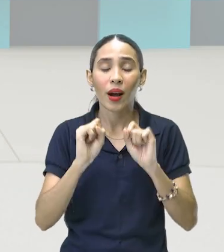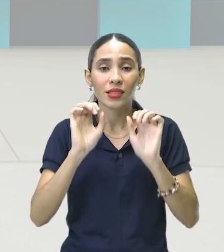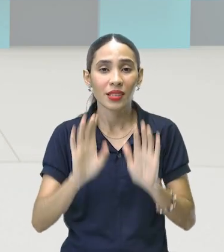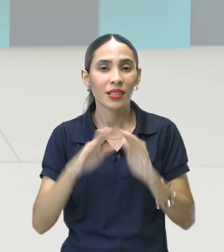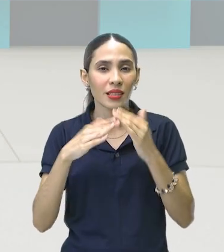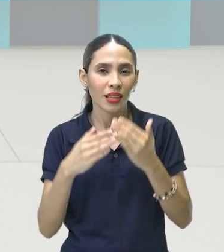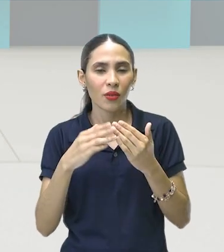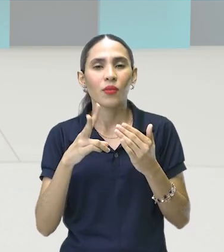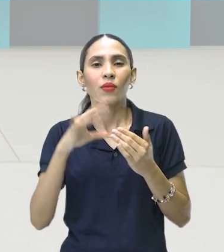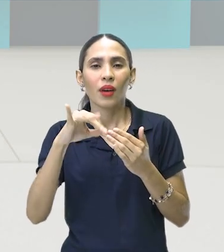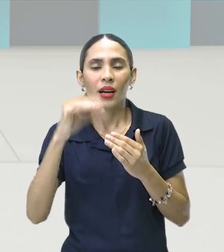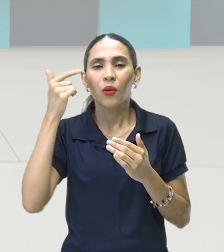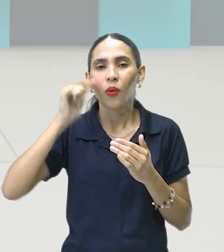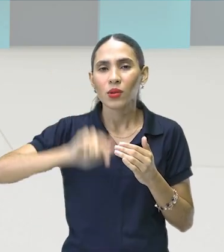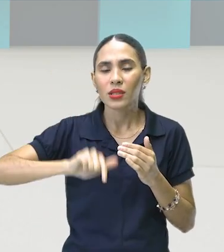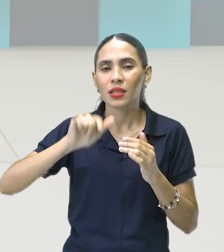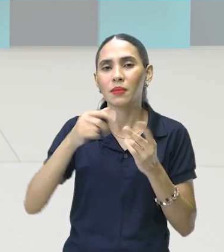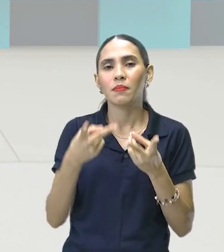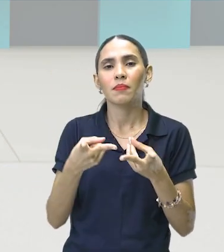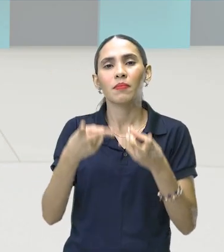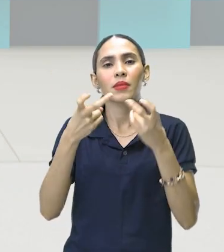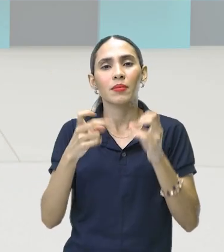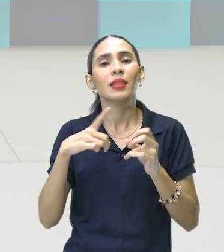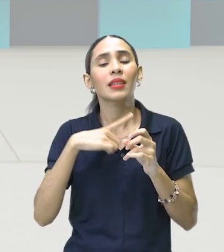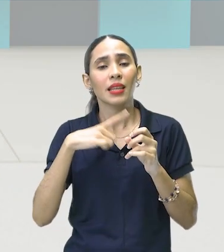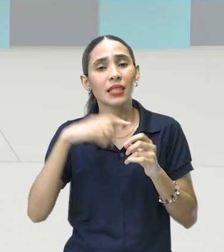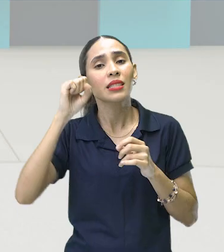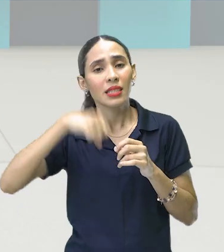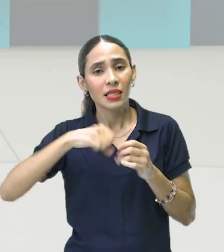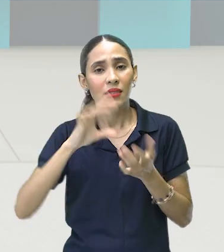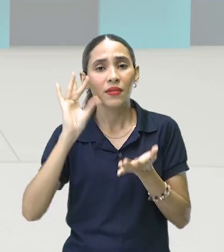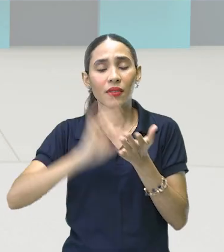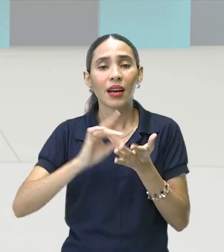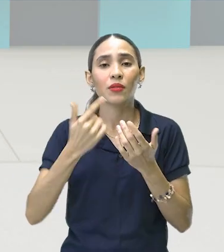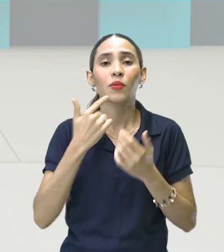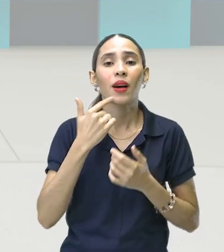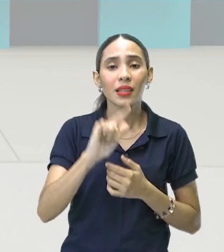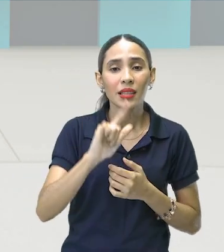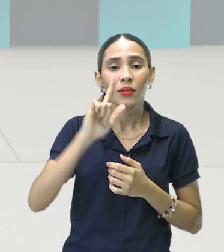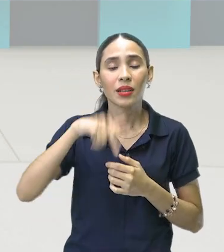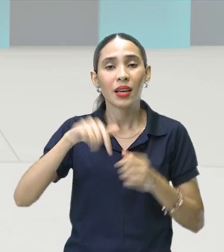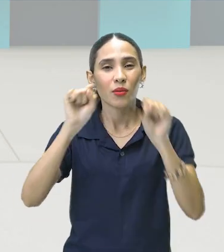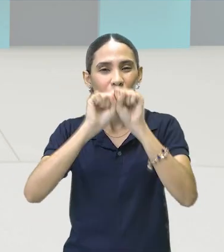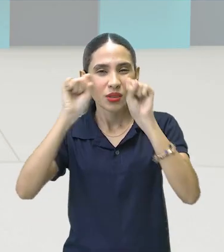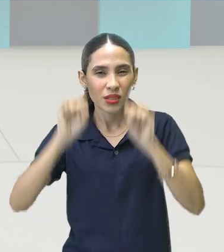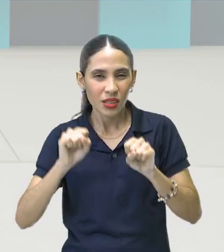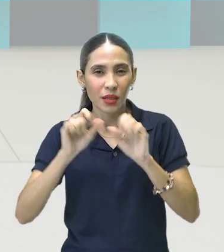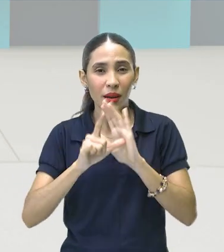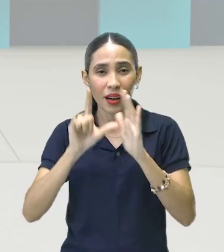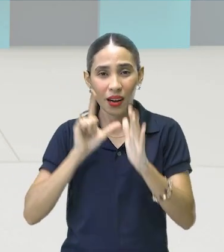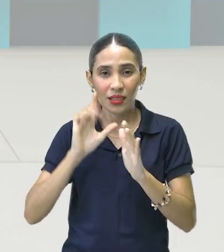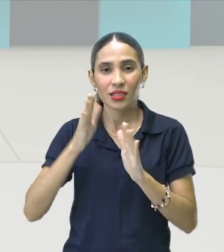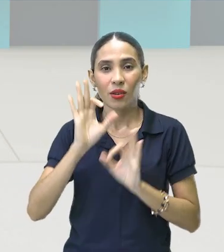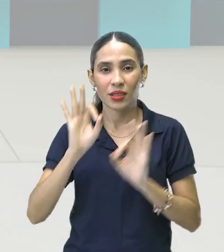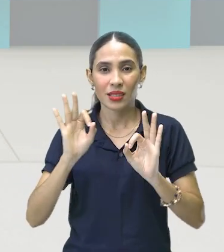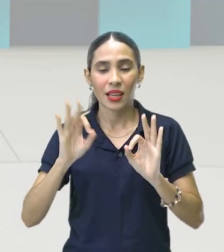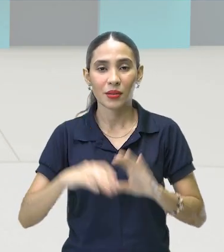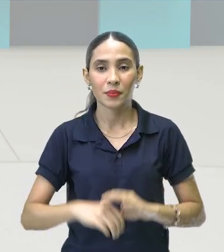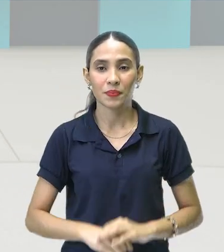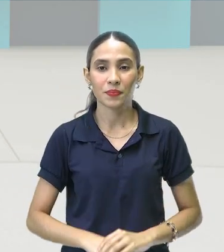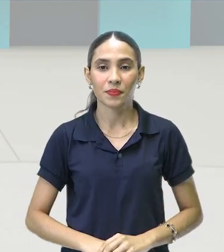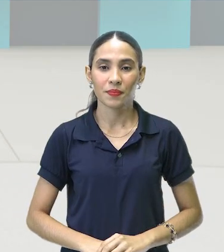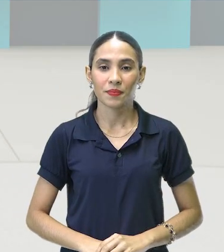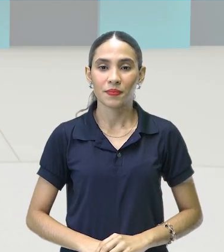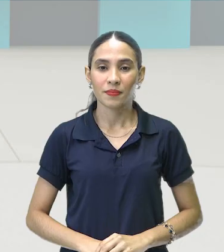eu vou conseguir olhar que eu tenho, sim, a língua, que é esse sistema pré-estabelecido, Mas eu tenho